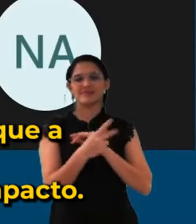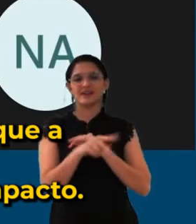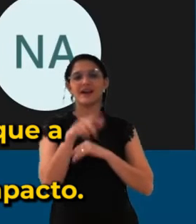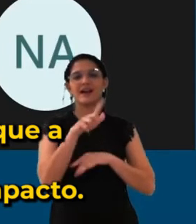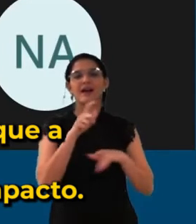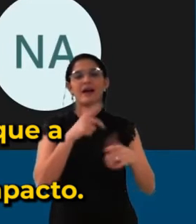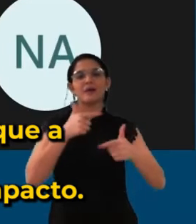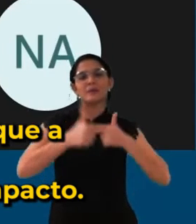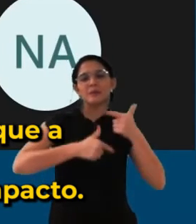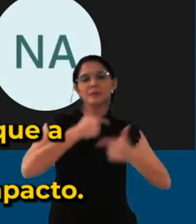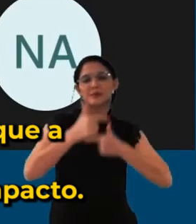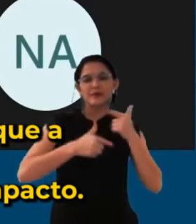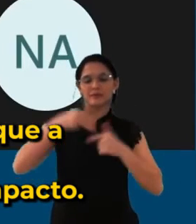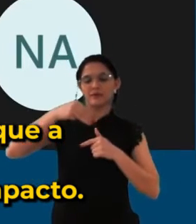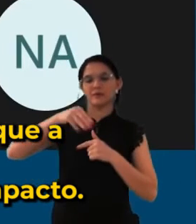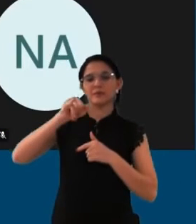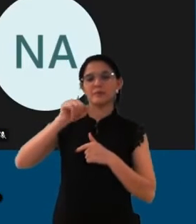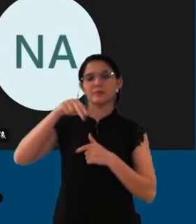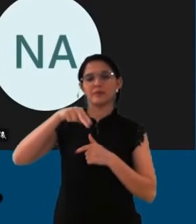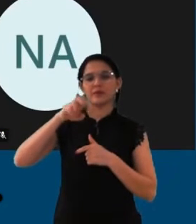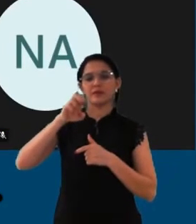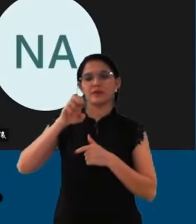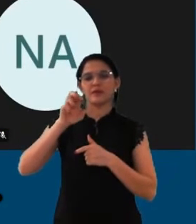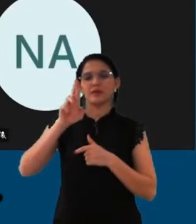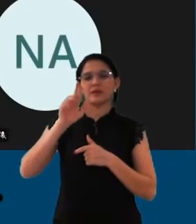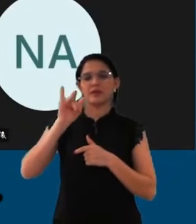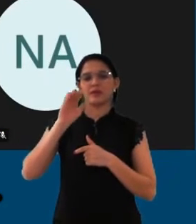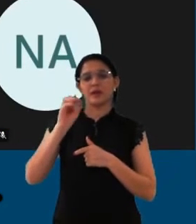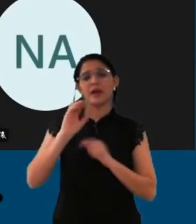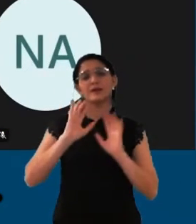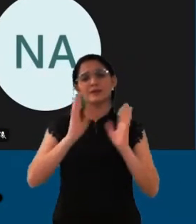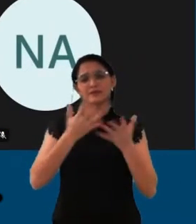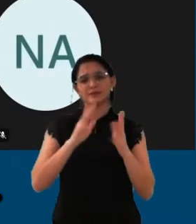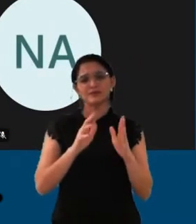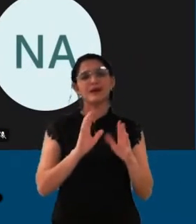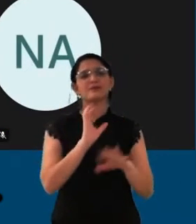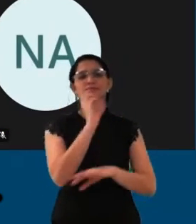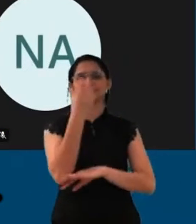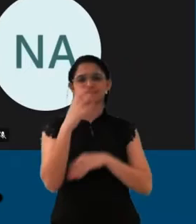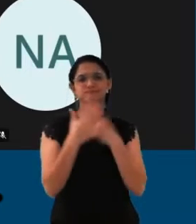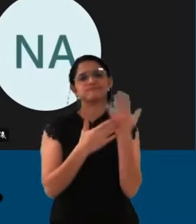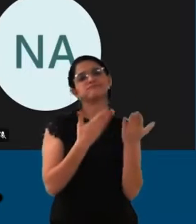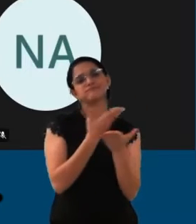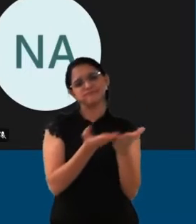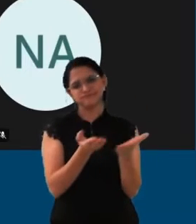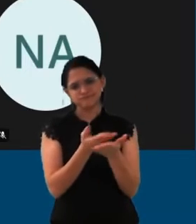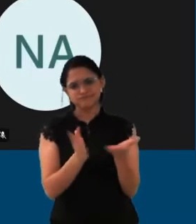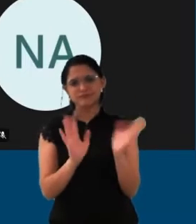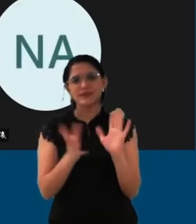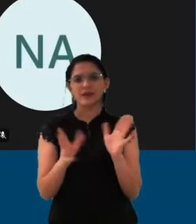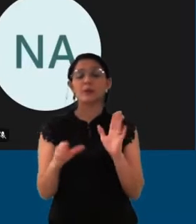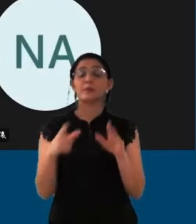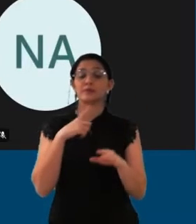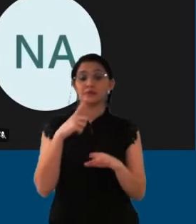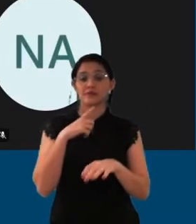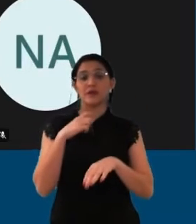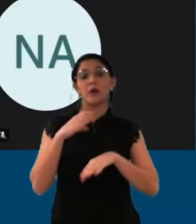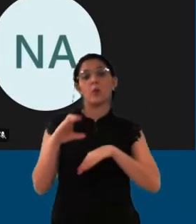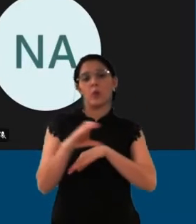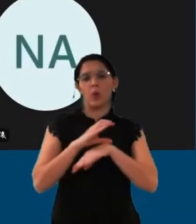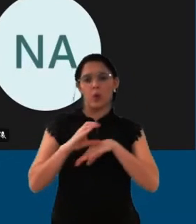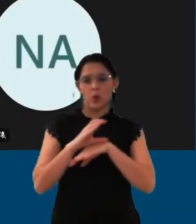sua natureza, ela já gera impacto. E isso está previsto no Código Minerário, certo? Então, o